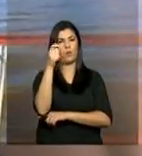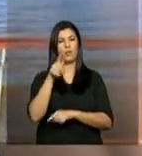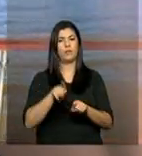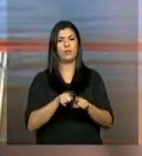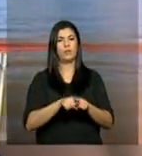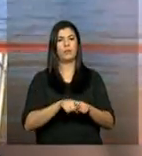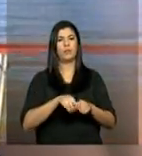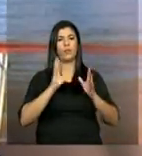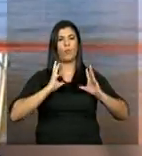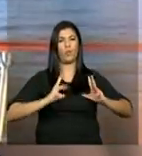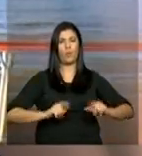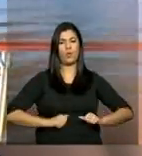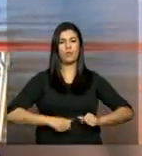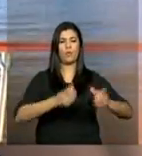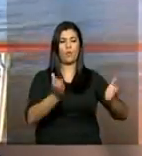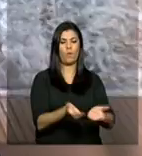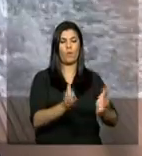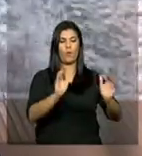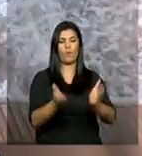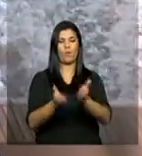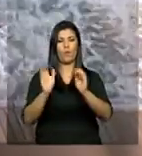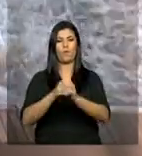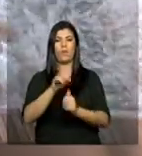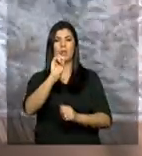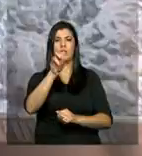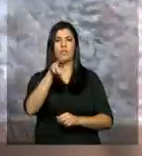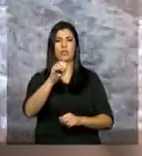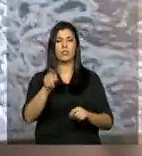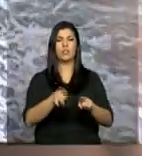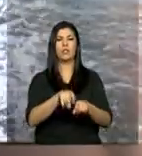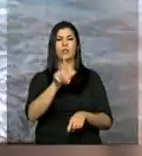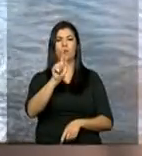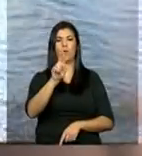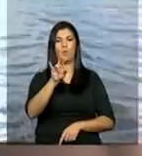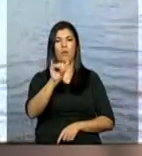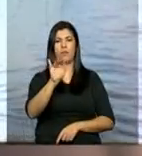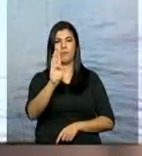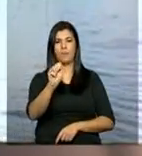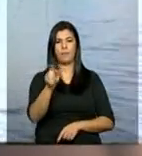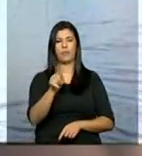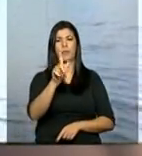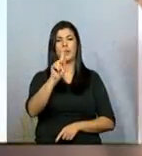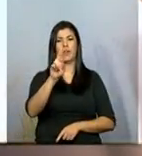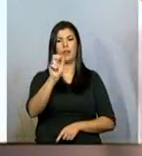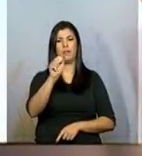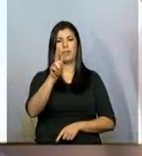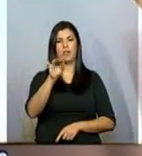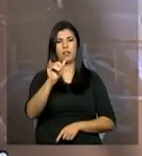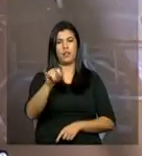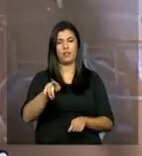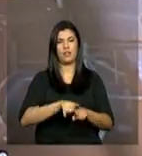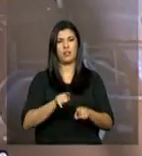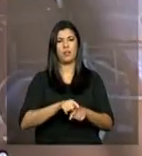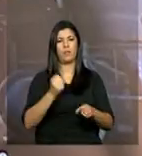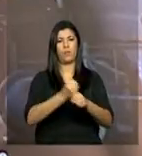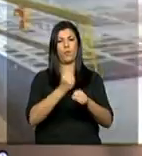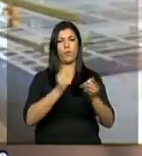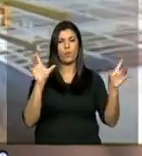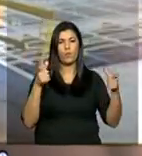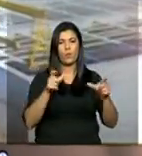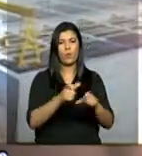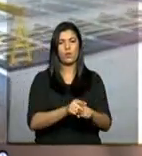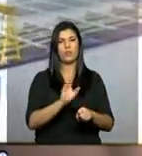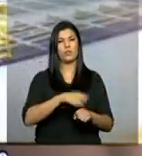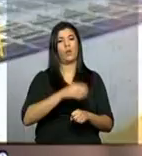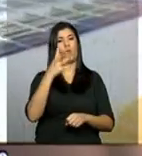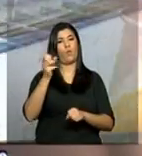A despoluição dos vales dos Rios dos Sinos, Guaíba e Gravataí entra na reta final, com 8 obras, sendo 4